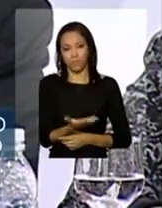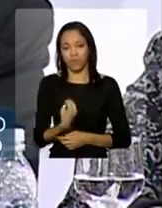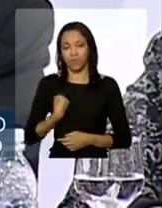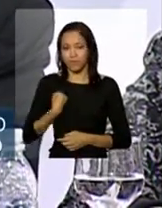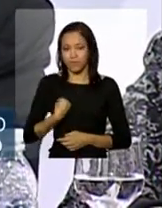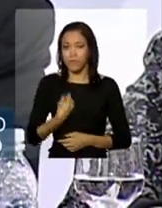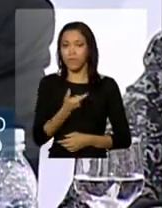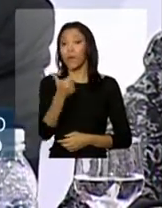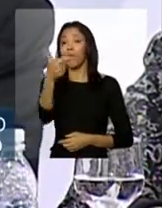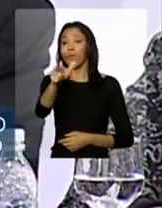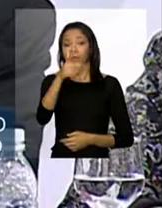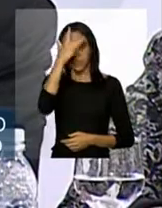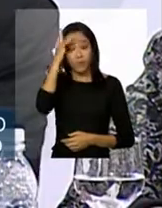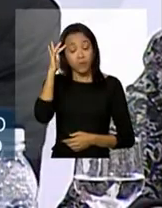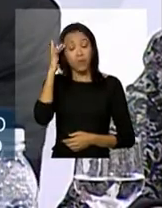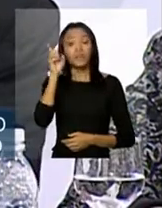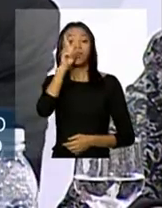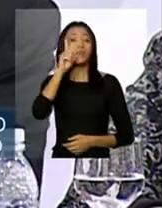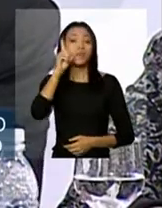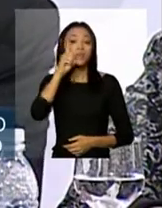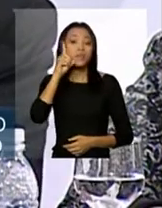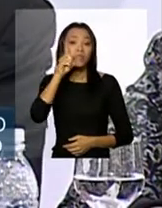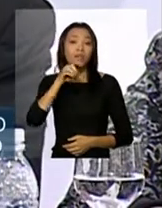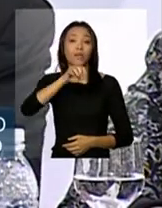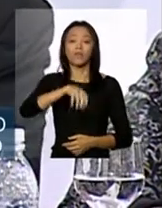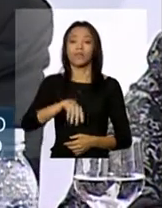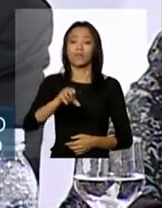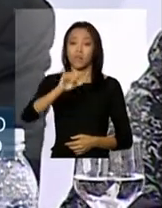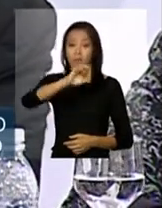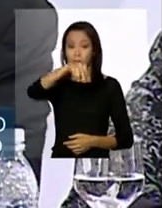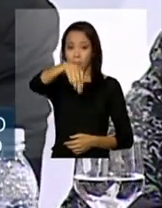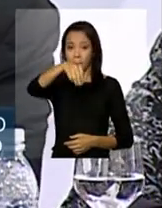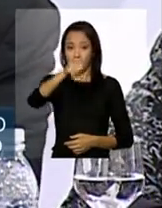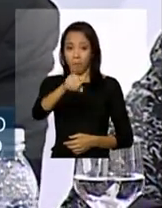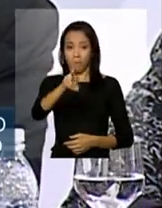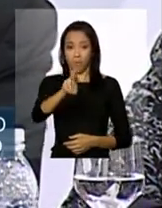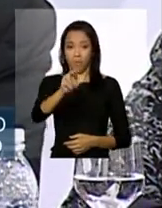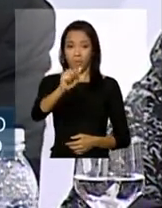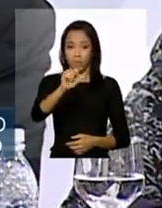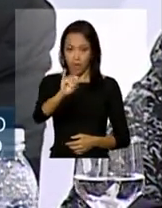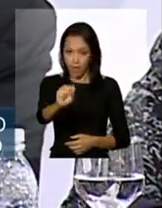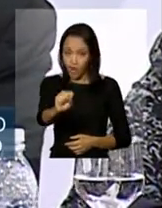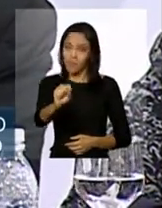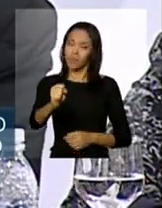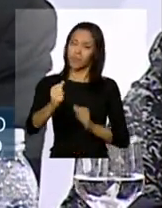a deputada Jô Moraes, pela parceria,